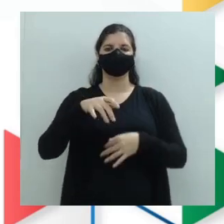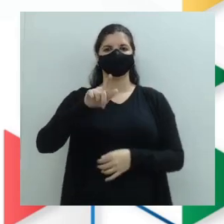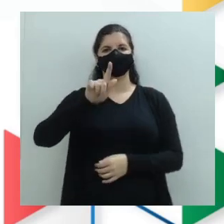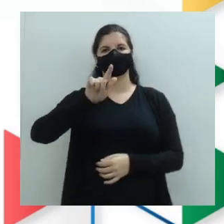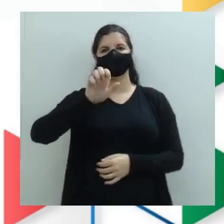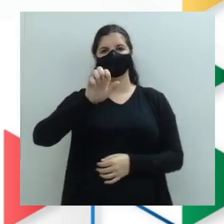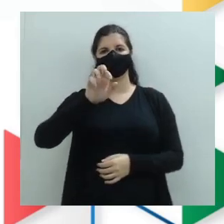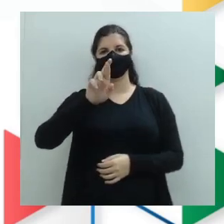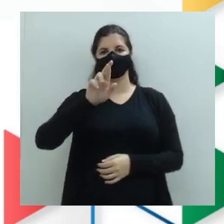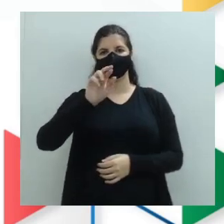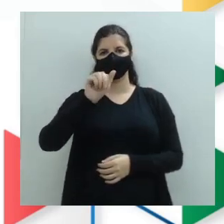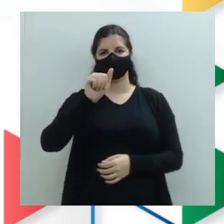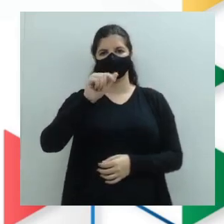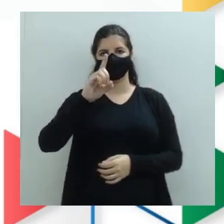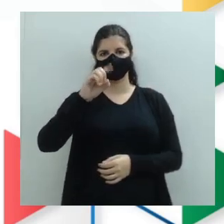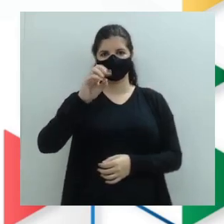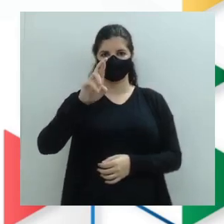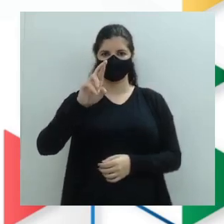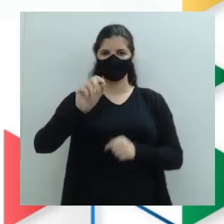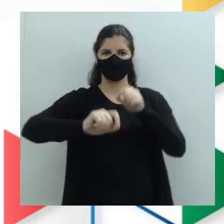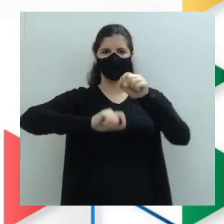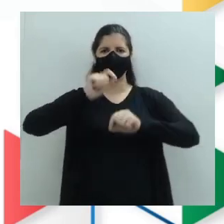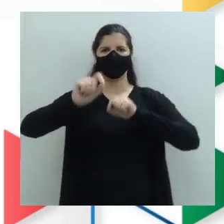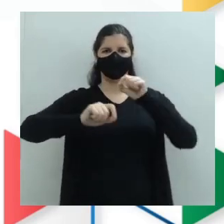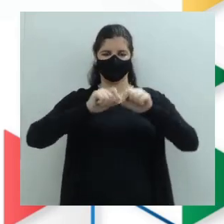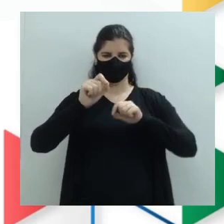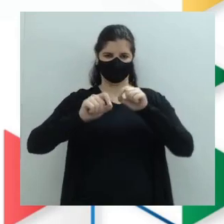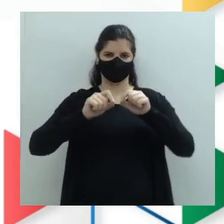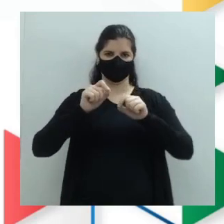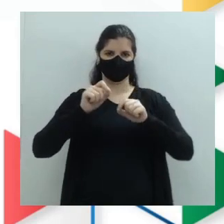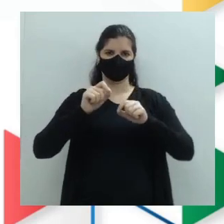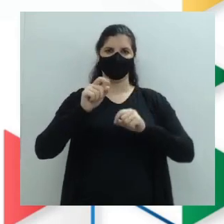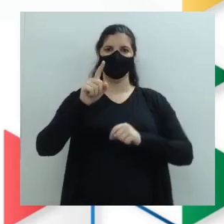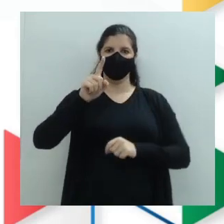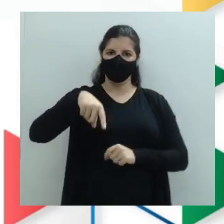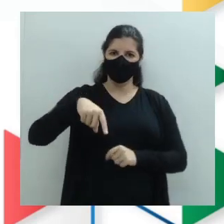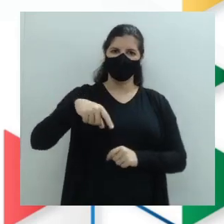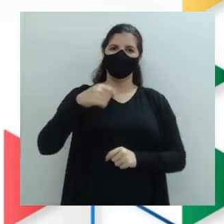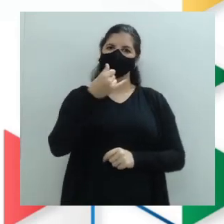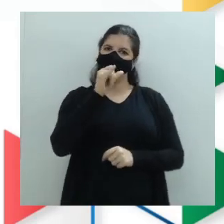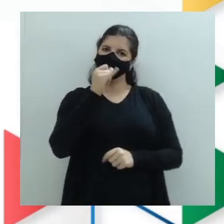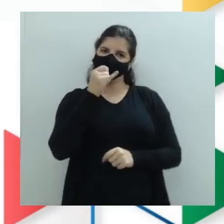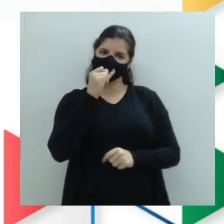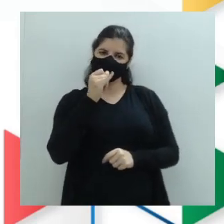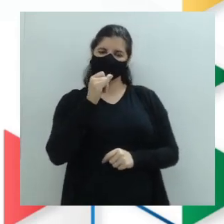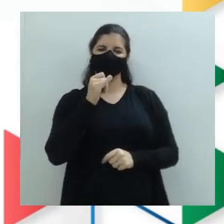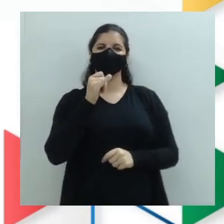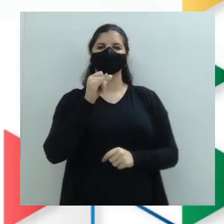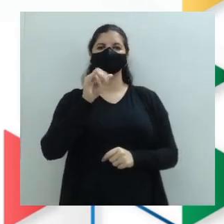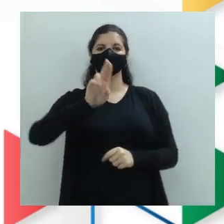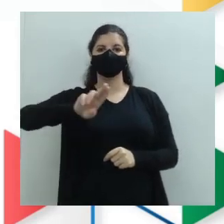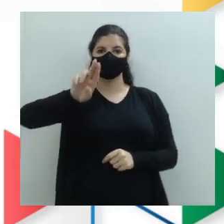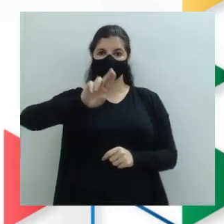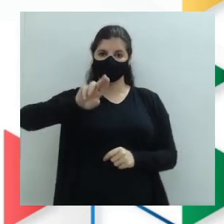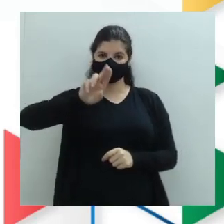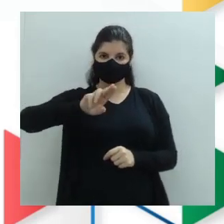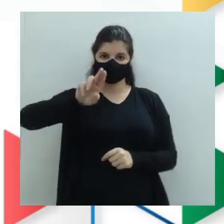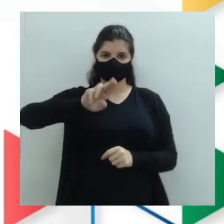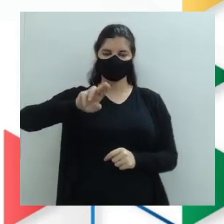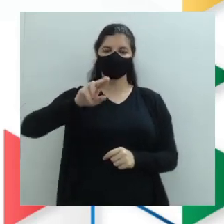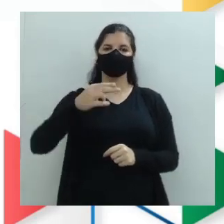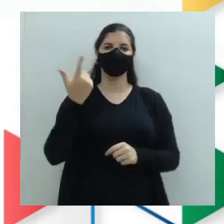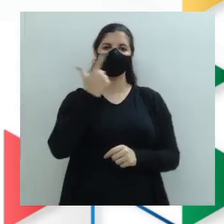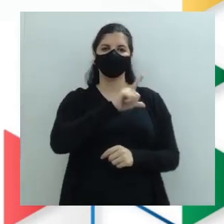de gerador, o que danado é um gerador? O gerador elétrico vai ser um dispositivo